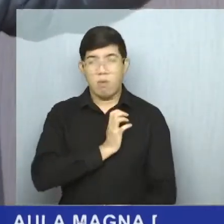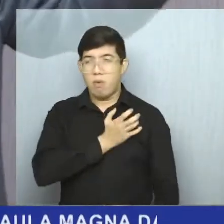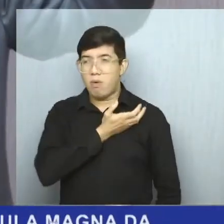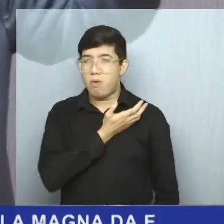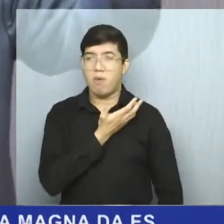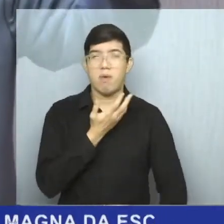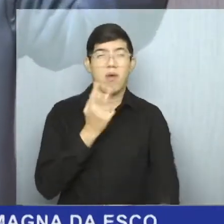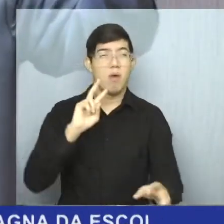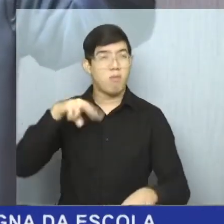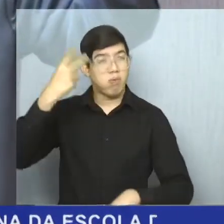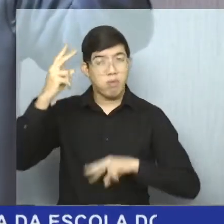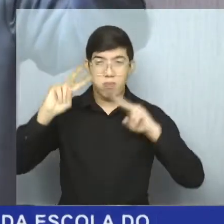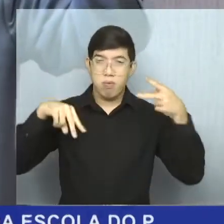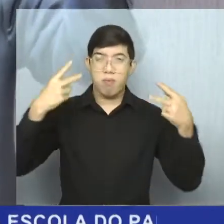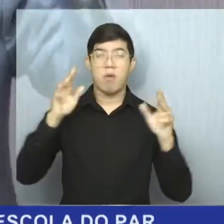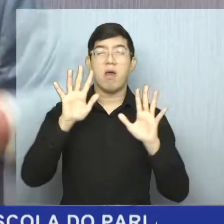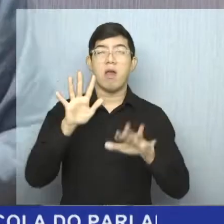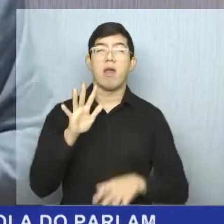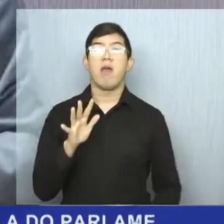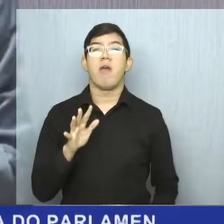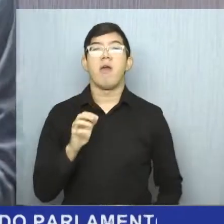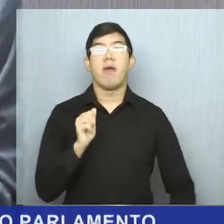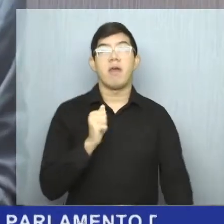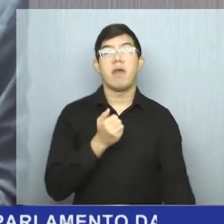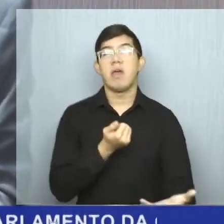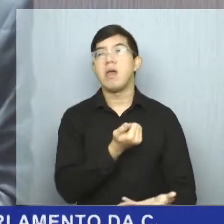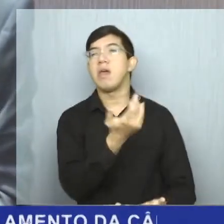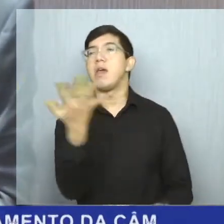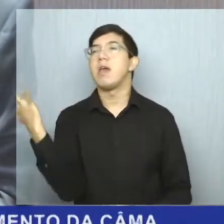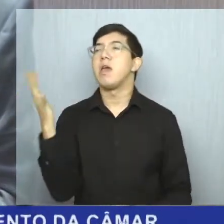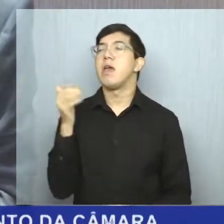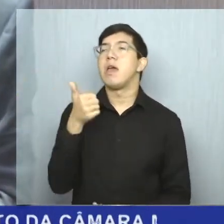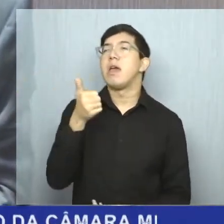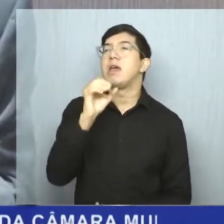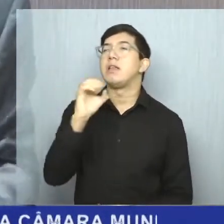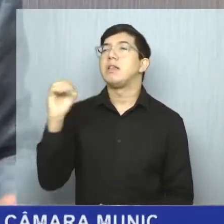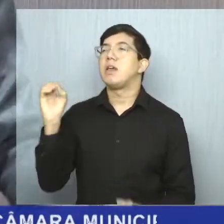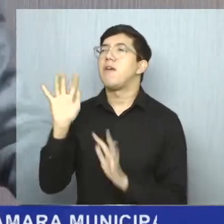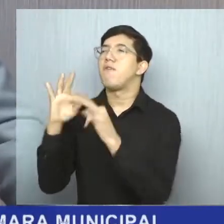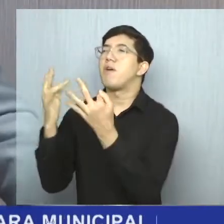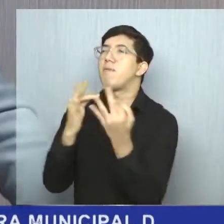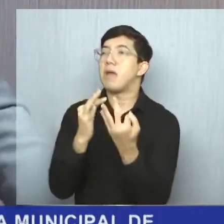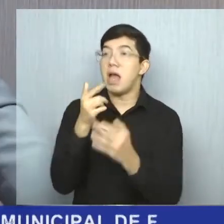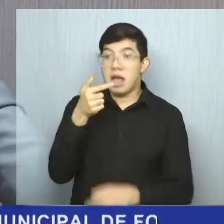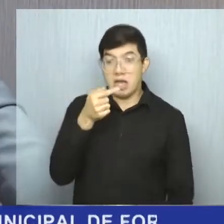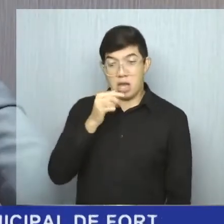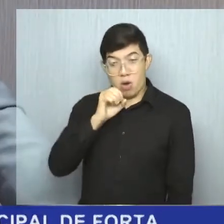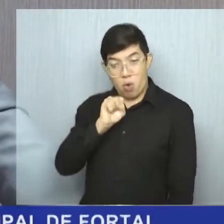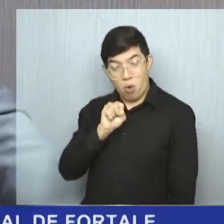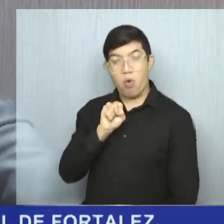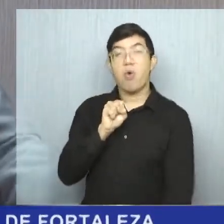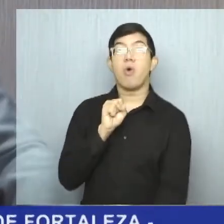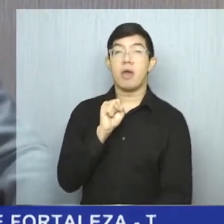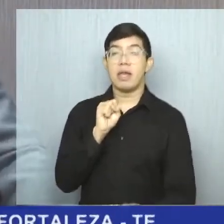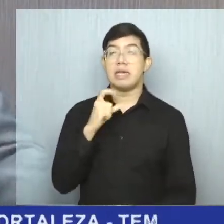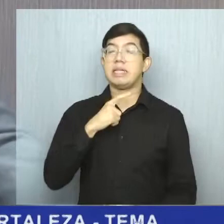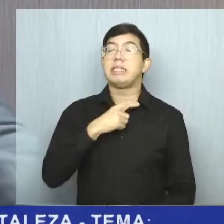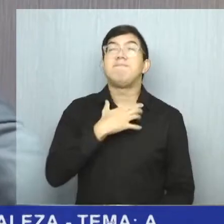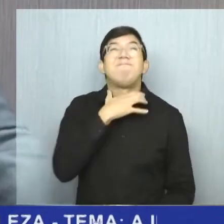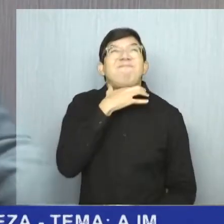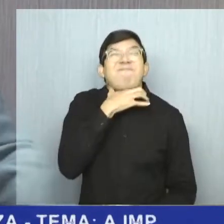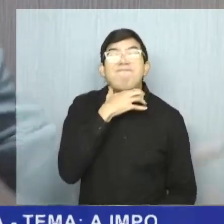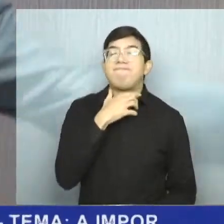No Brasil, 78 de cada 100 famílias estão no limite recorde de endividamento. Não é,